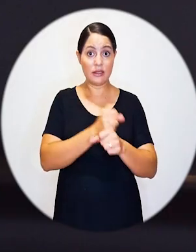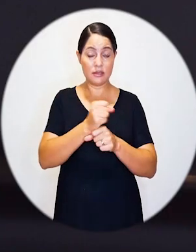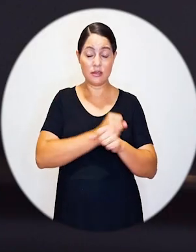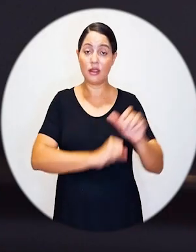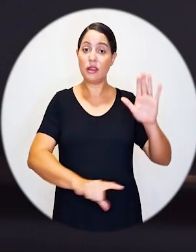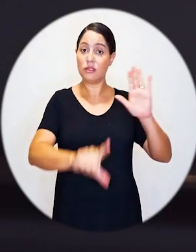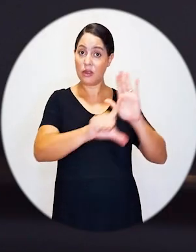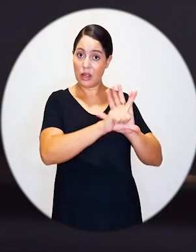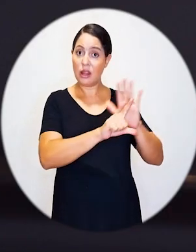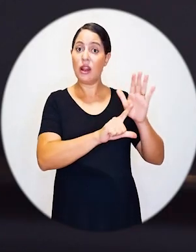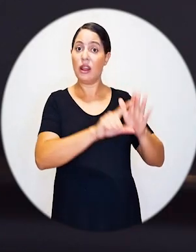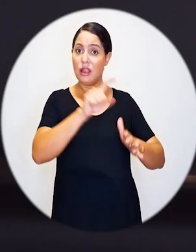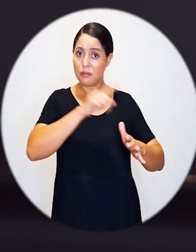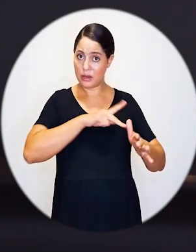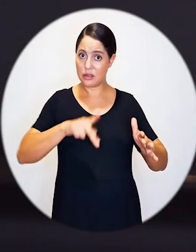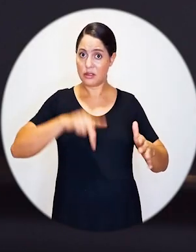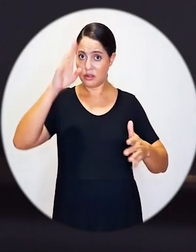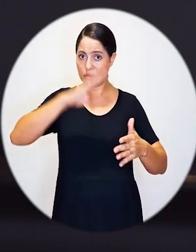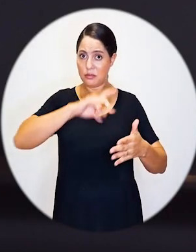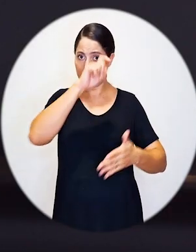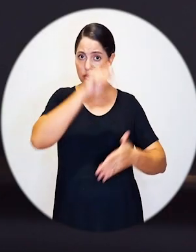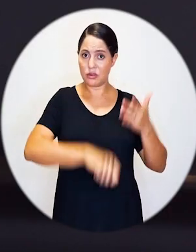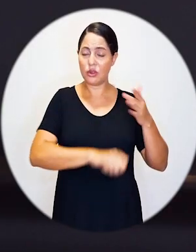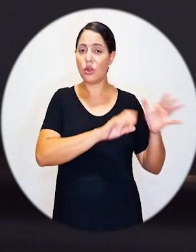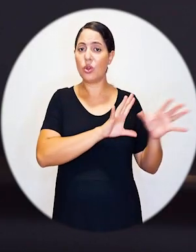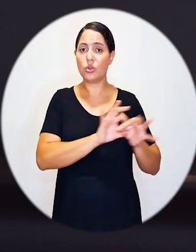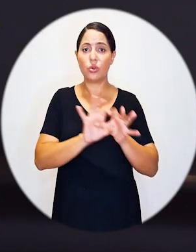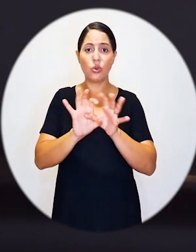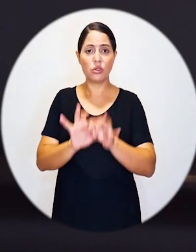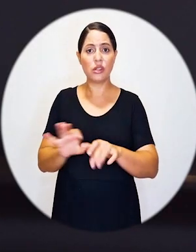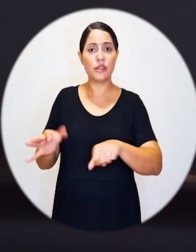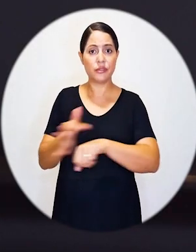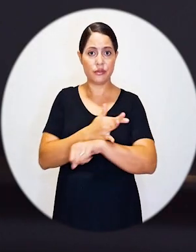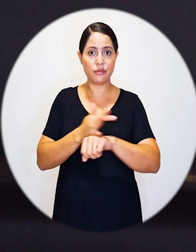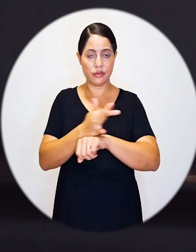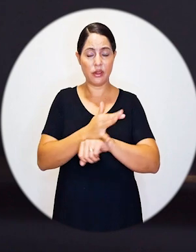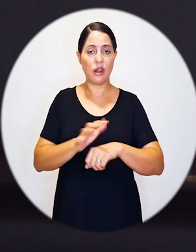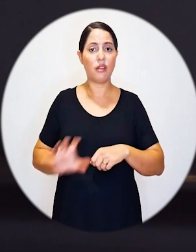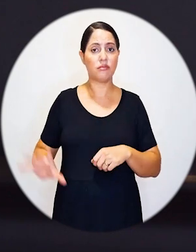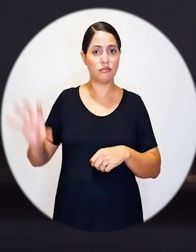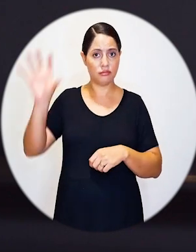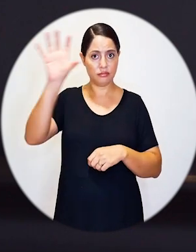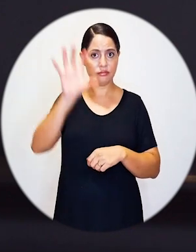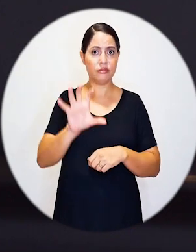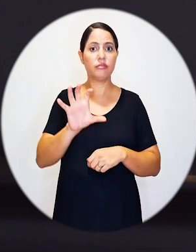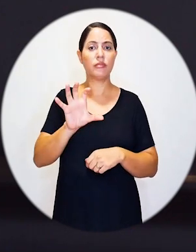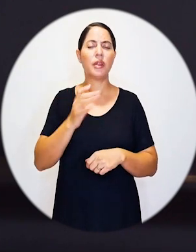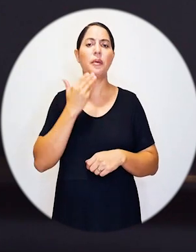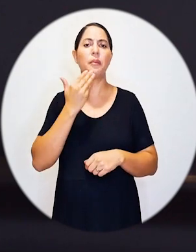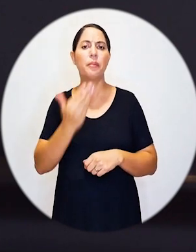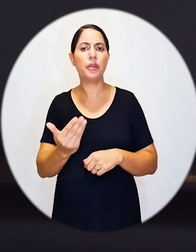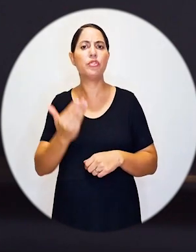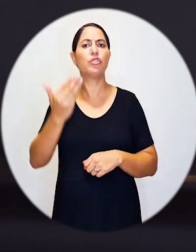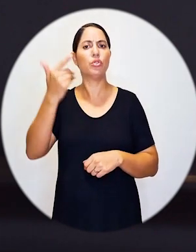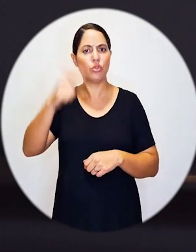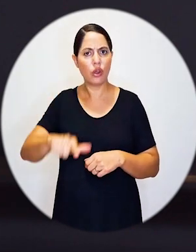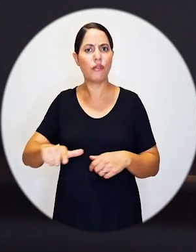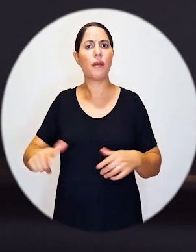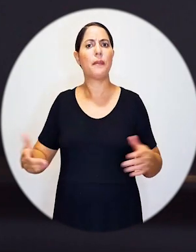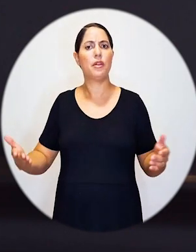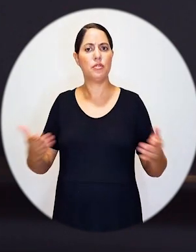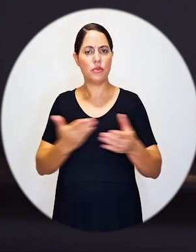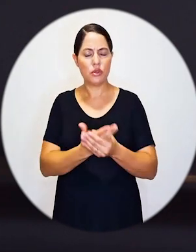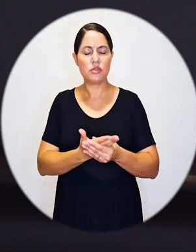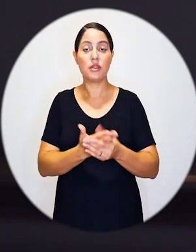Foi sancionada neste ano a lei sobre a comprovação de feriado local em recursos judiciais. O Código de Processo Civil agora